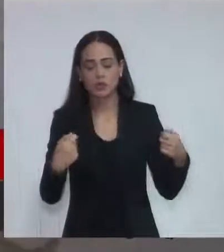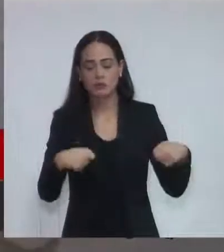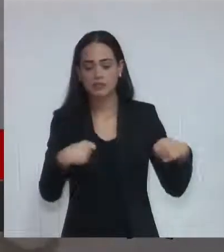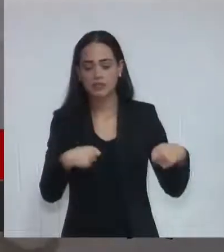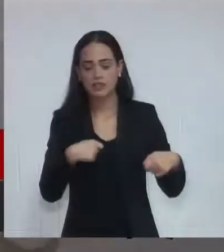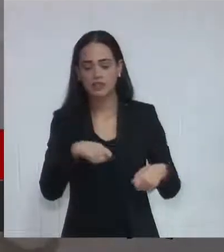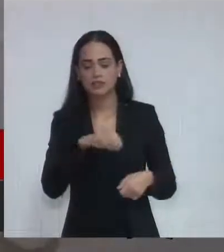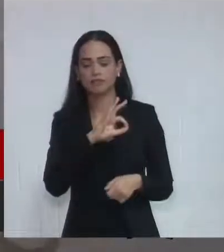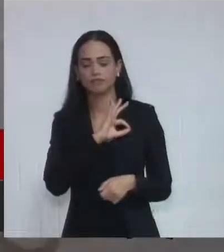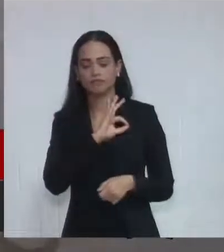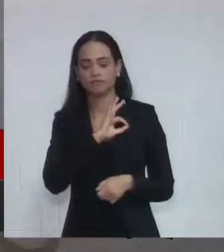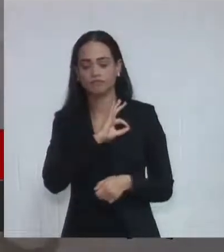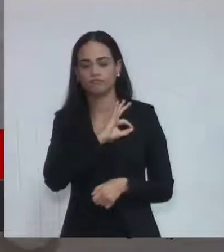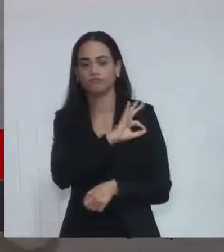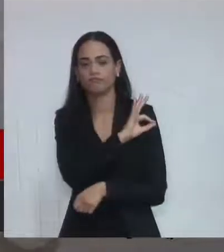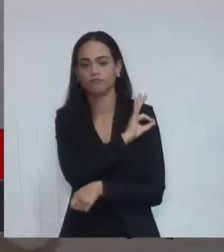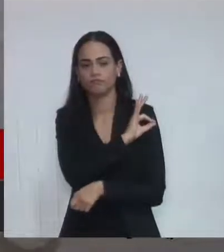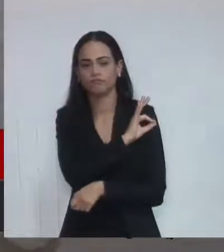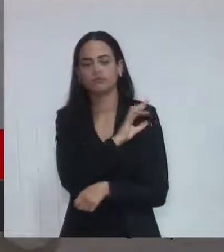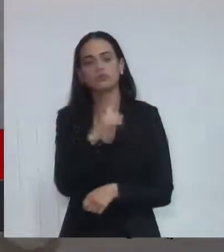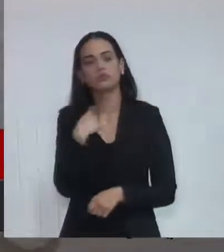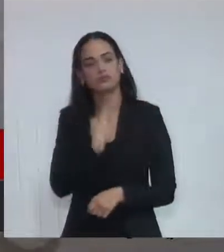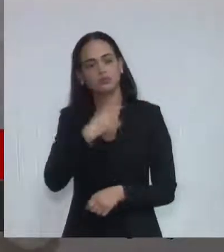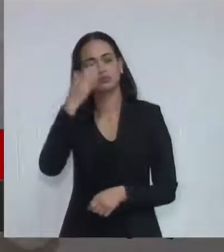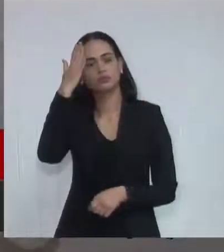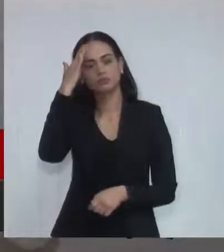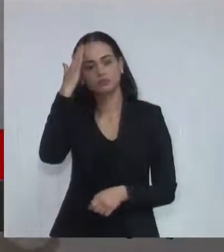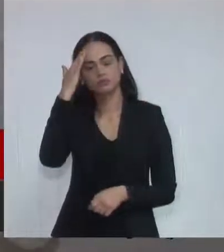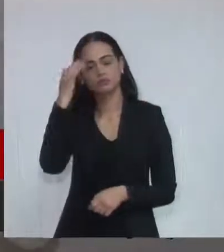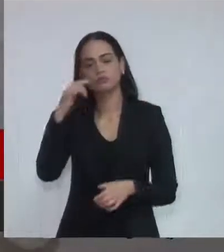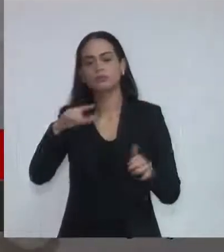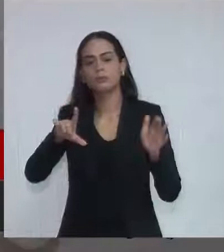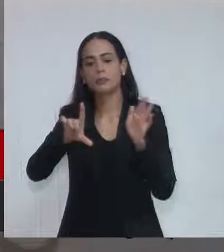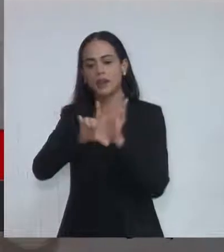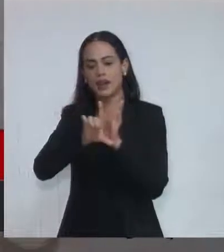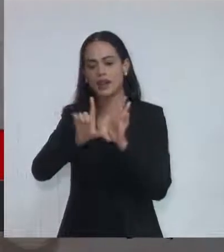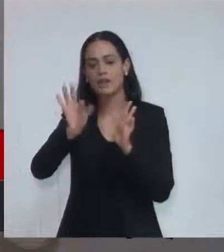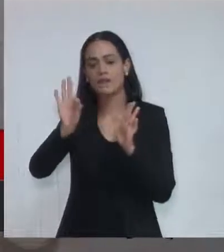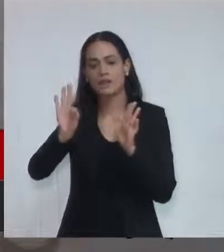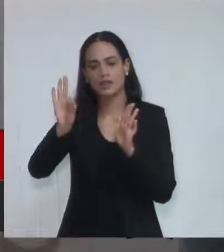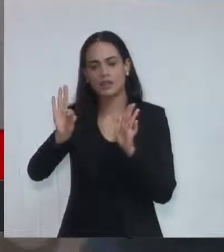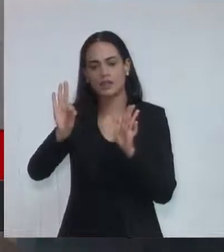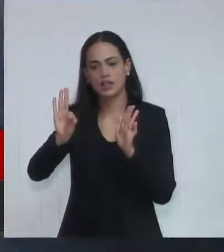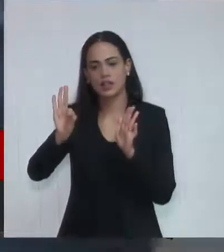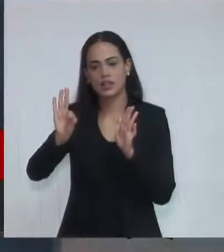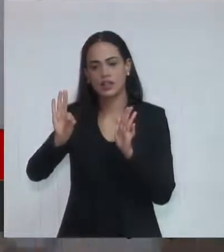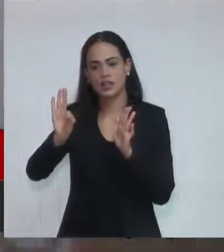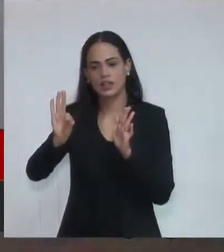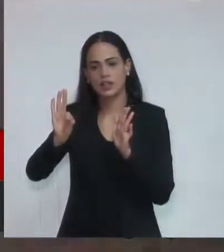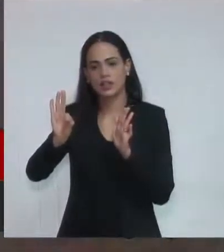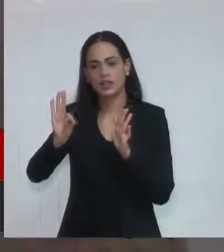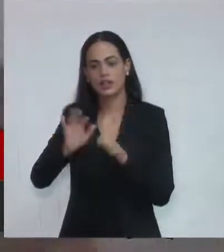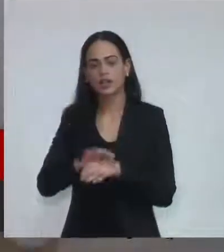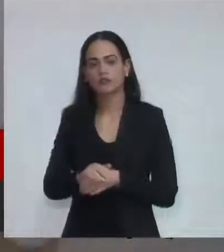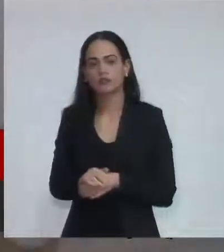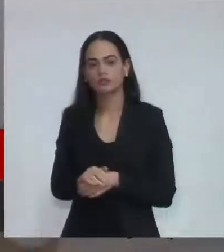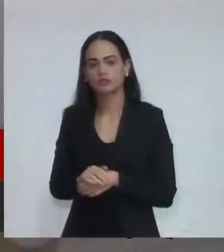presidente, sabemos que nós temos uma lei federal em vigor já faz alguns anos,